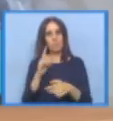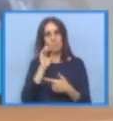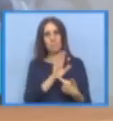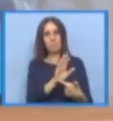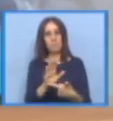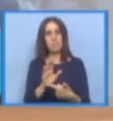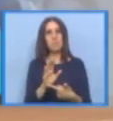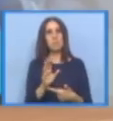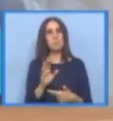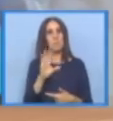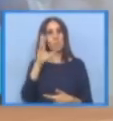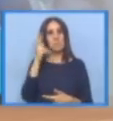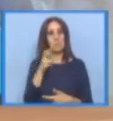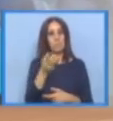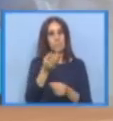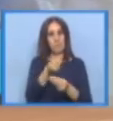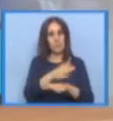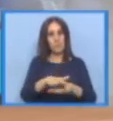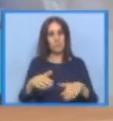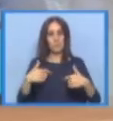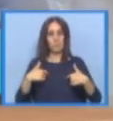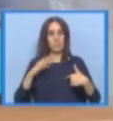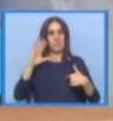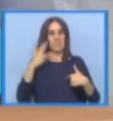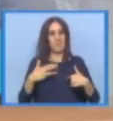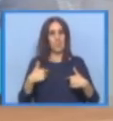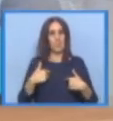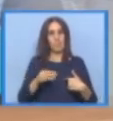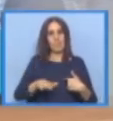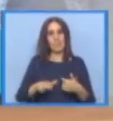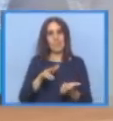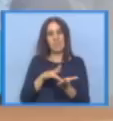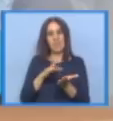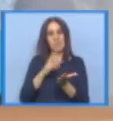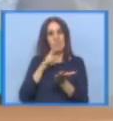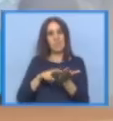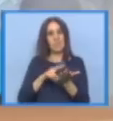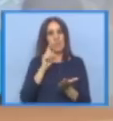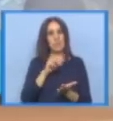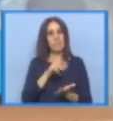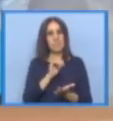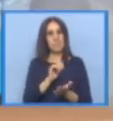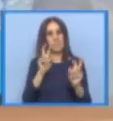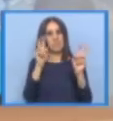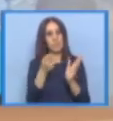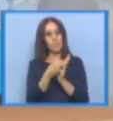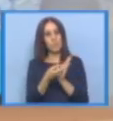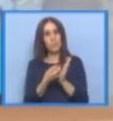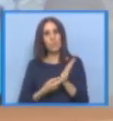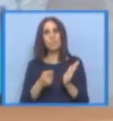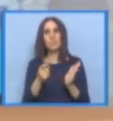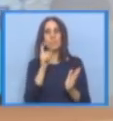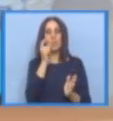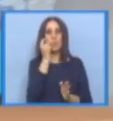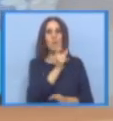eu gostava que acontecesse aos mais novos foi o que aconteceu comigo quando eu li em pequenino os livros que a Mercês ilustrou sobre Francisco e a Jacinta. Eu li aqueles